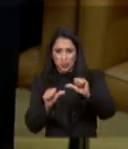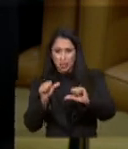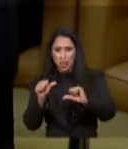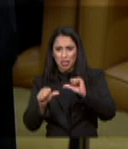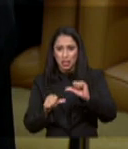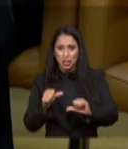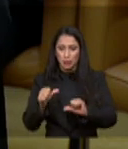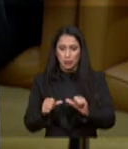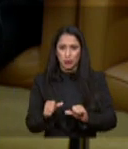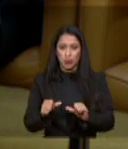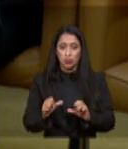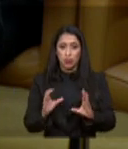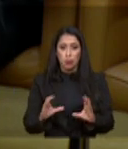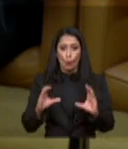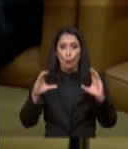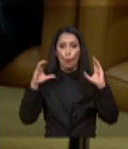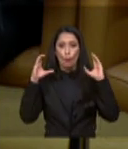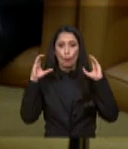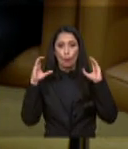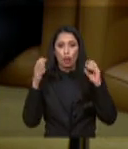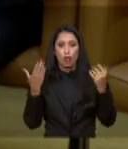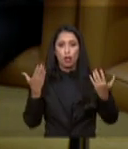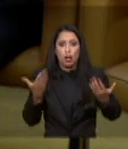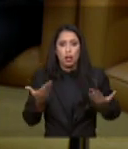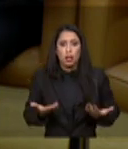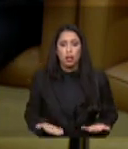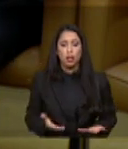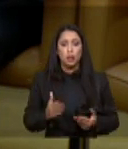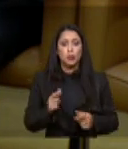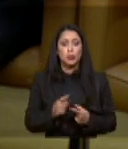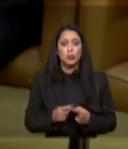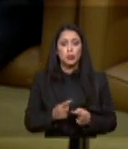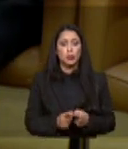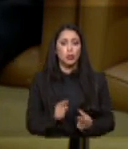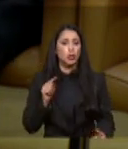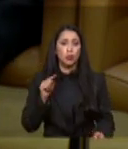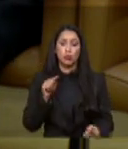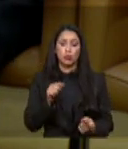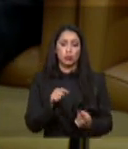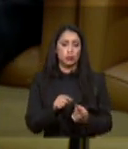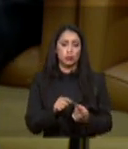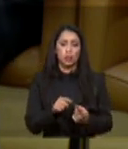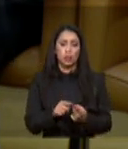pretendidas das omissões, porque o resultado delas as invalida.